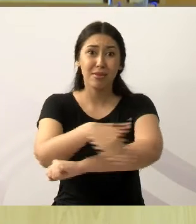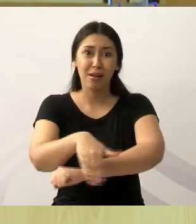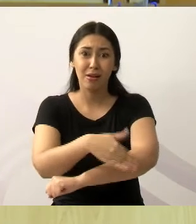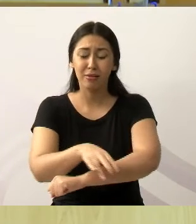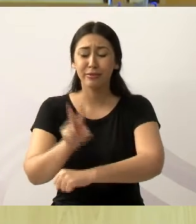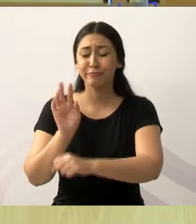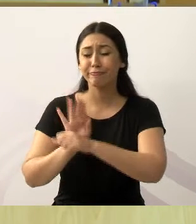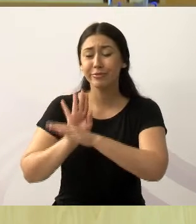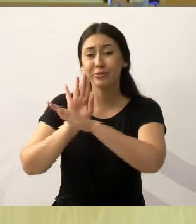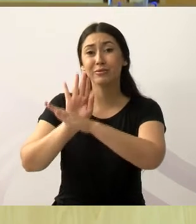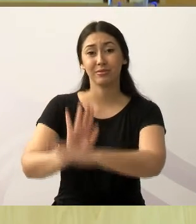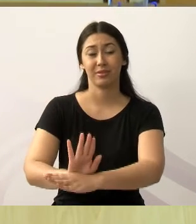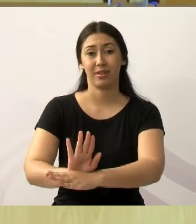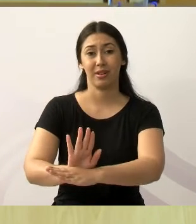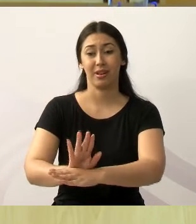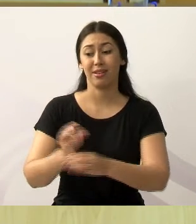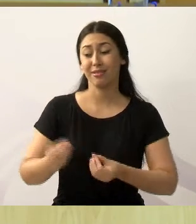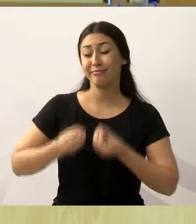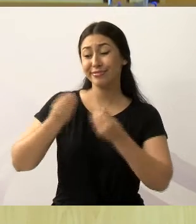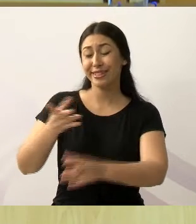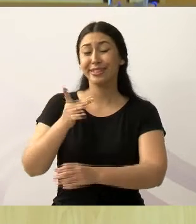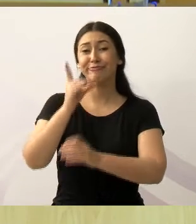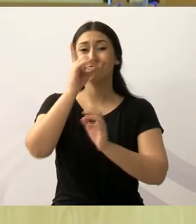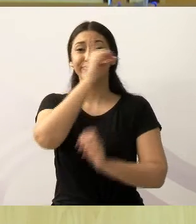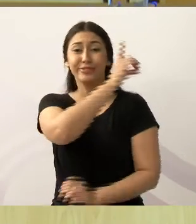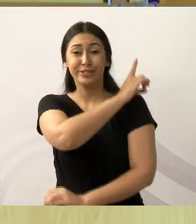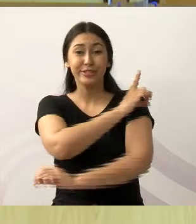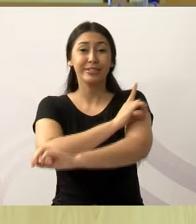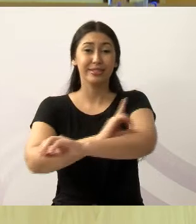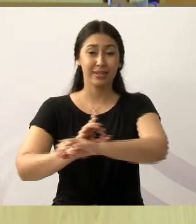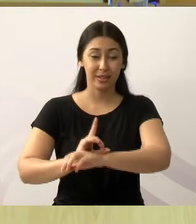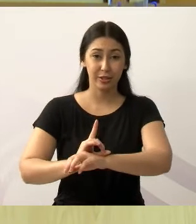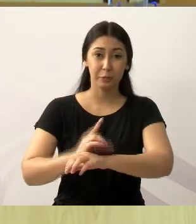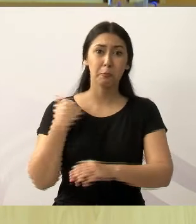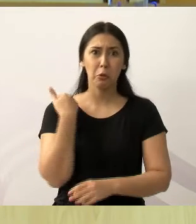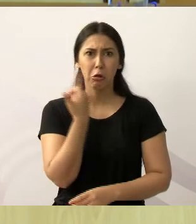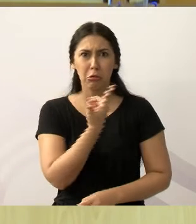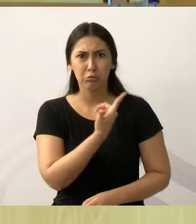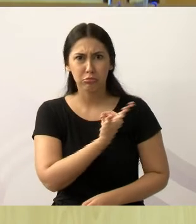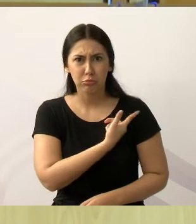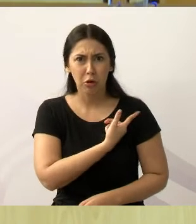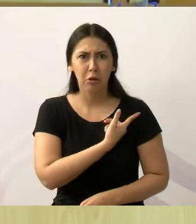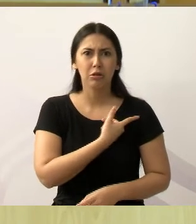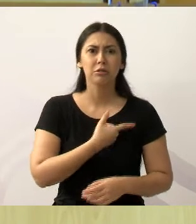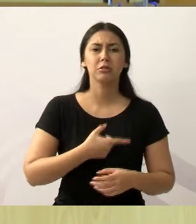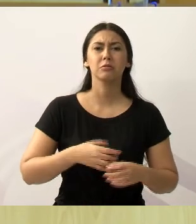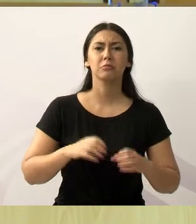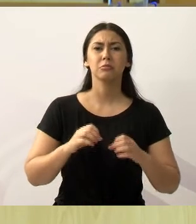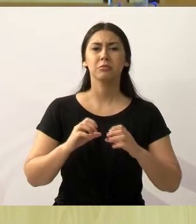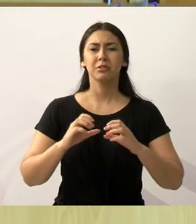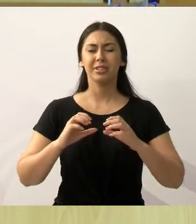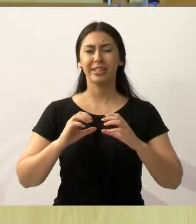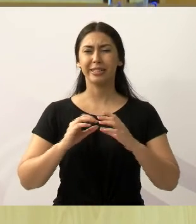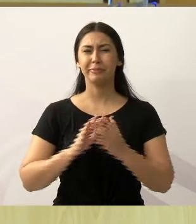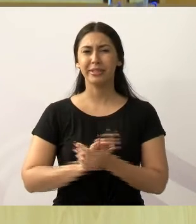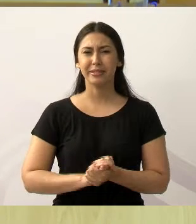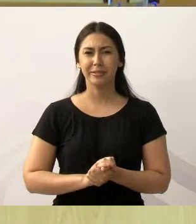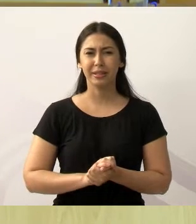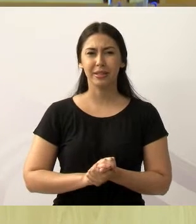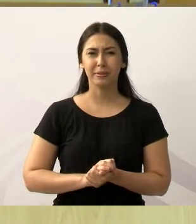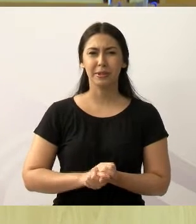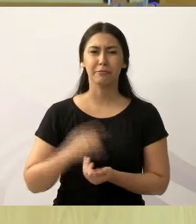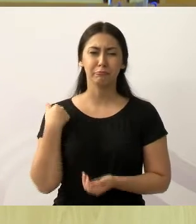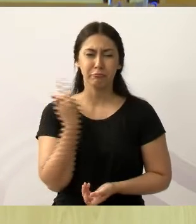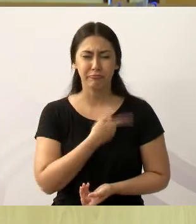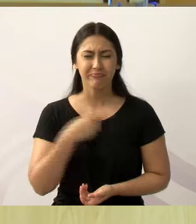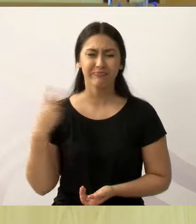humano e nós os vereadores da câmara municipal de jacareí temos plena ciência das relevantes